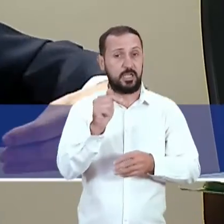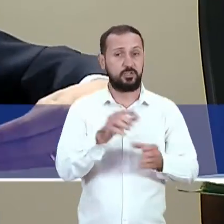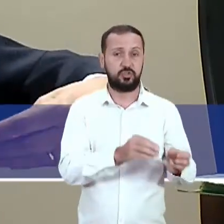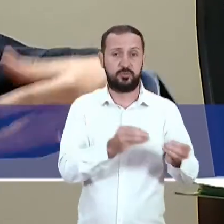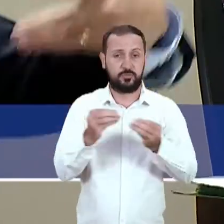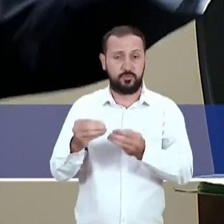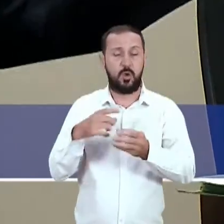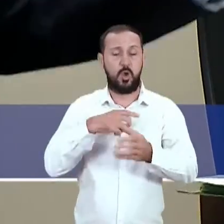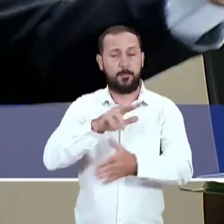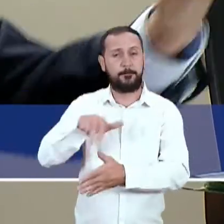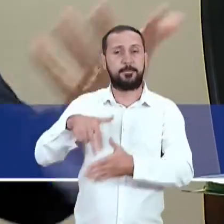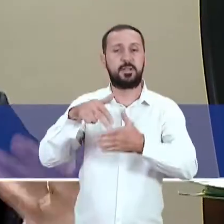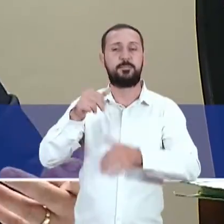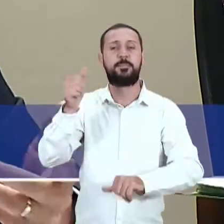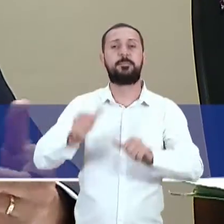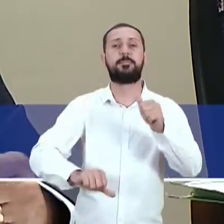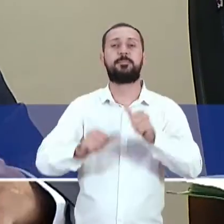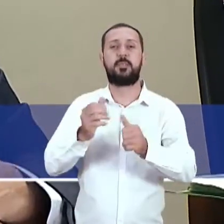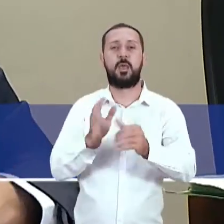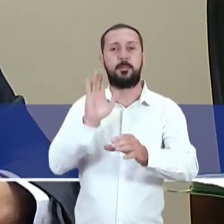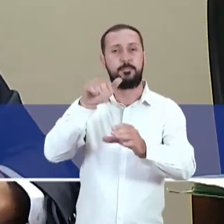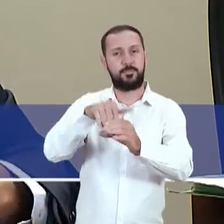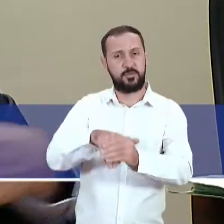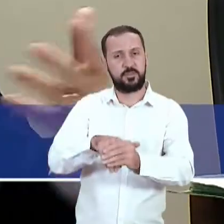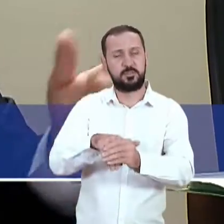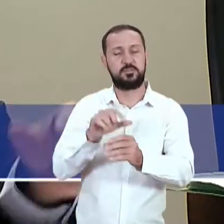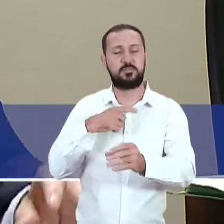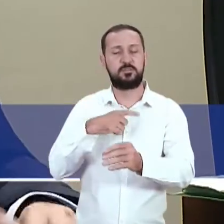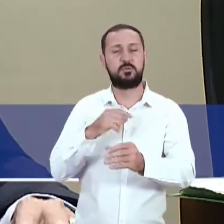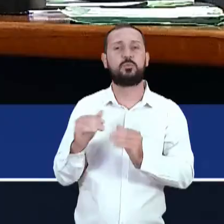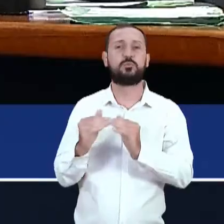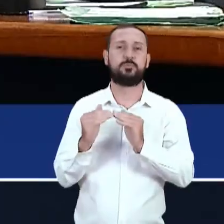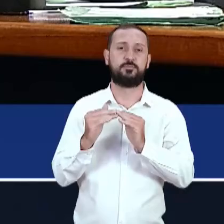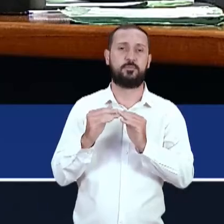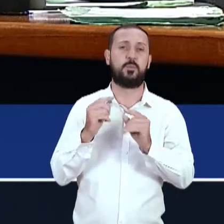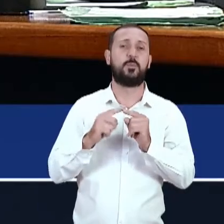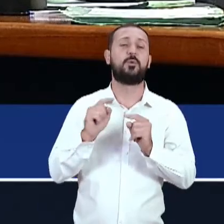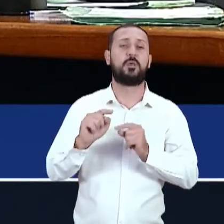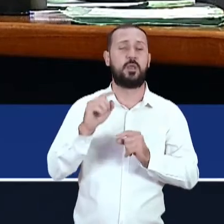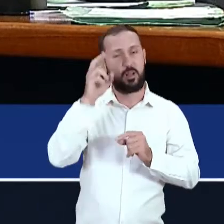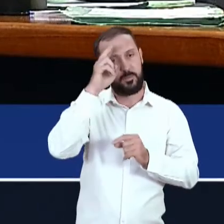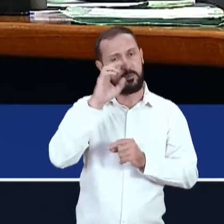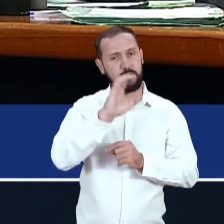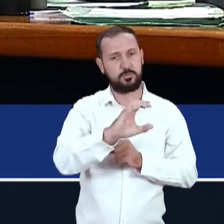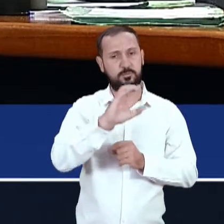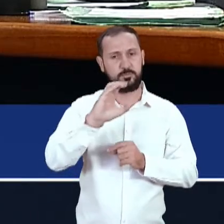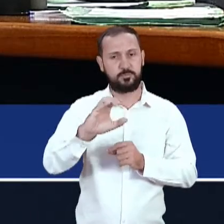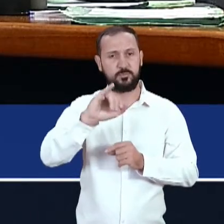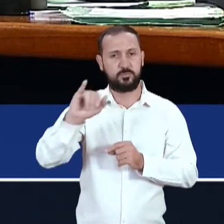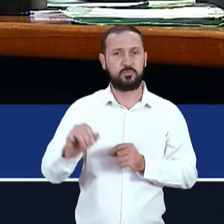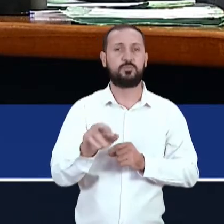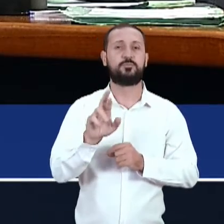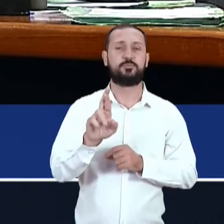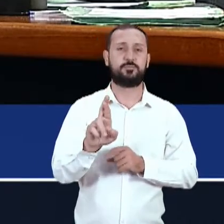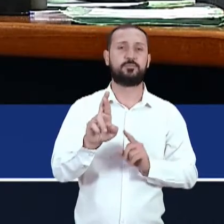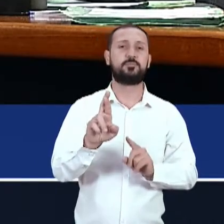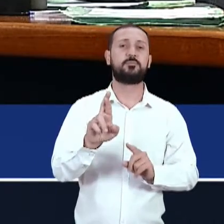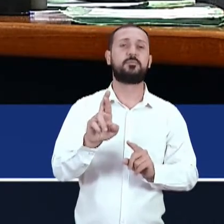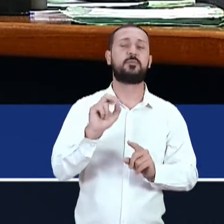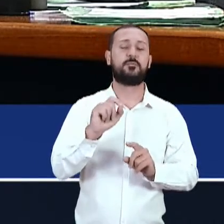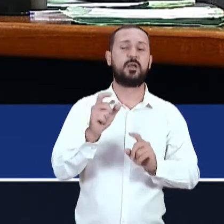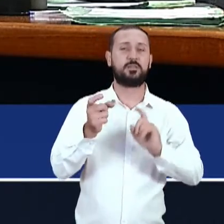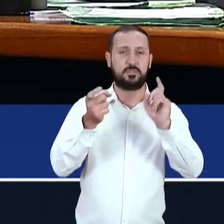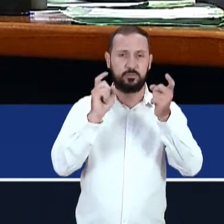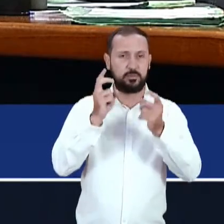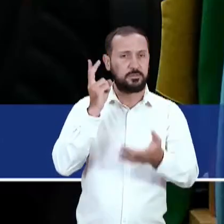a plenário para votação com parecer favorável dos parlamentares. Lembrando que a Comissão de Constituição, Justiça